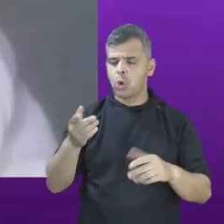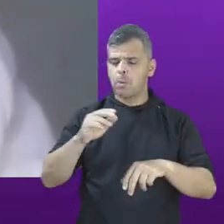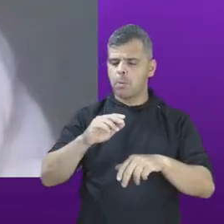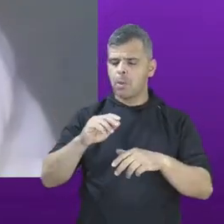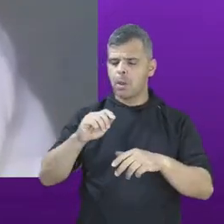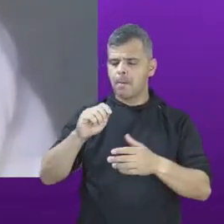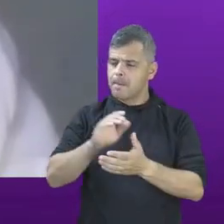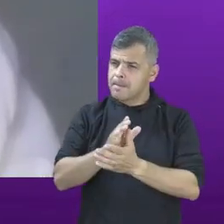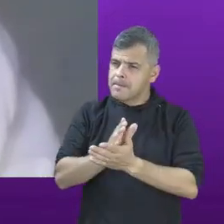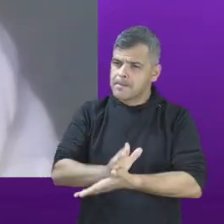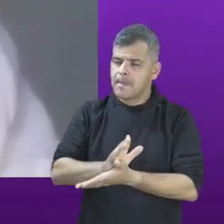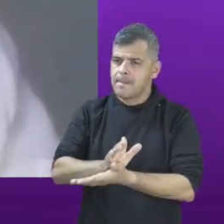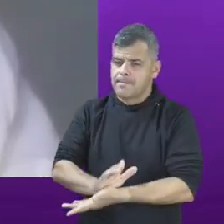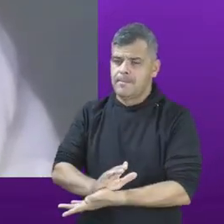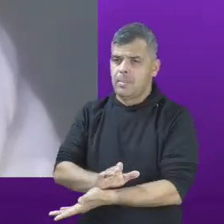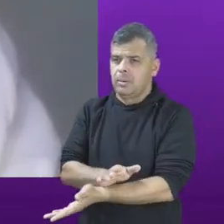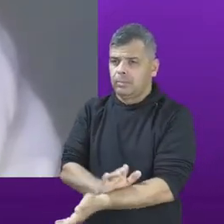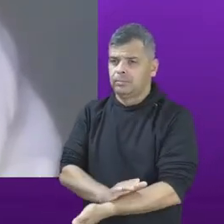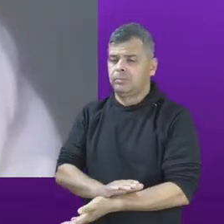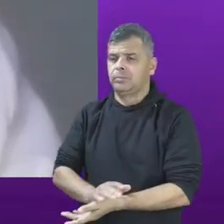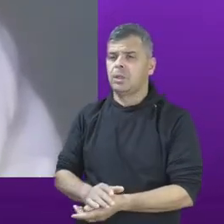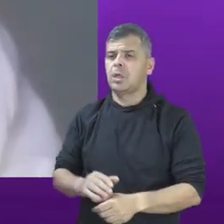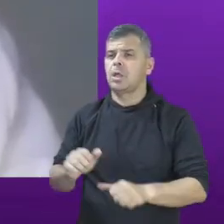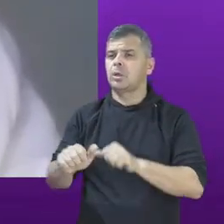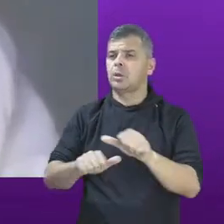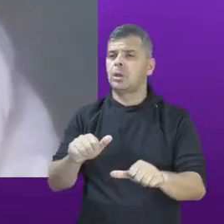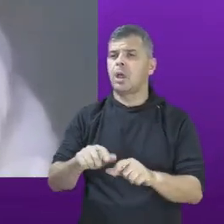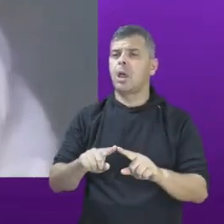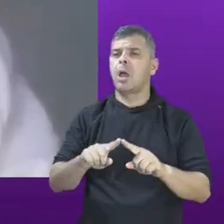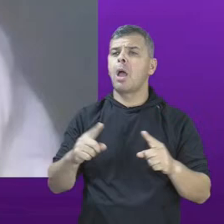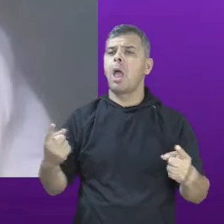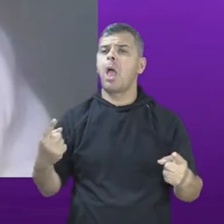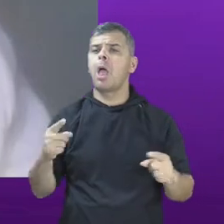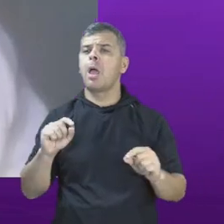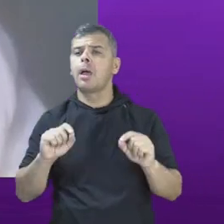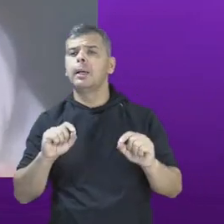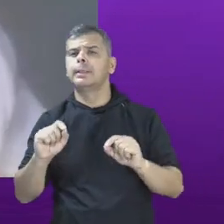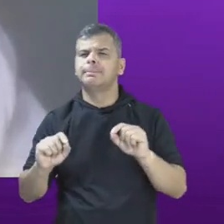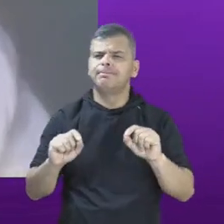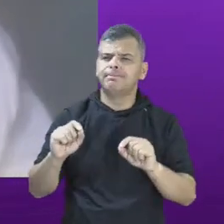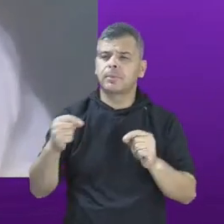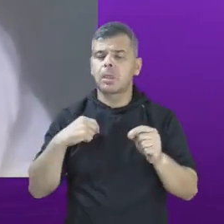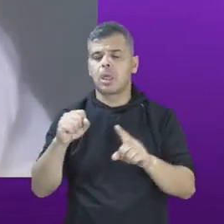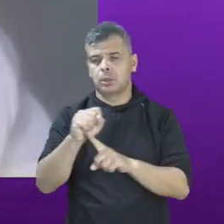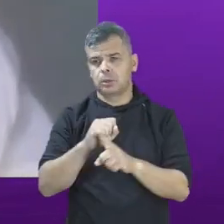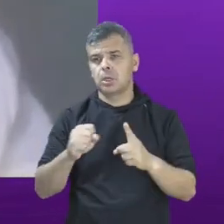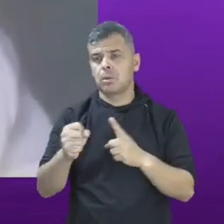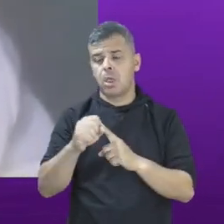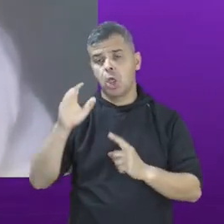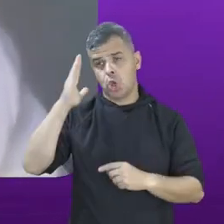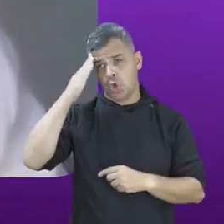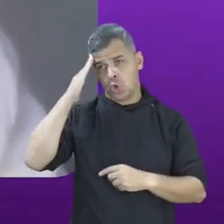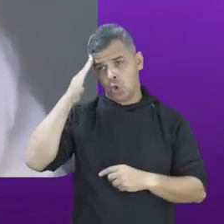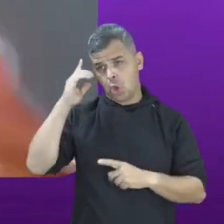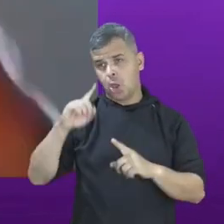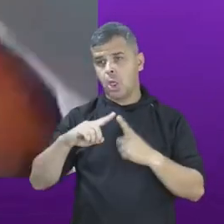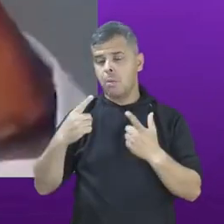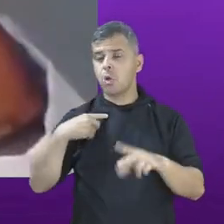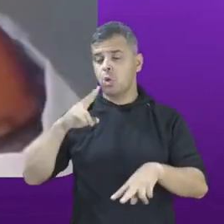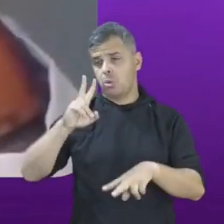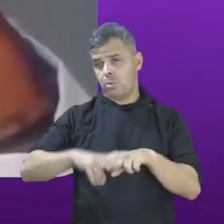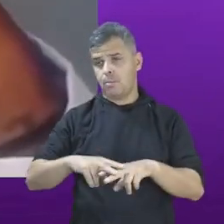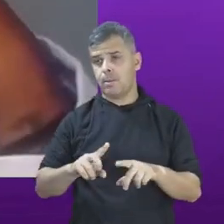que o racismo se transformou em algo que é socialmente entendido como algo condenável,